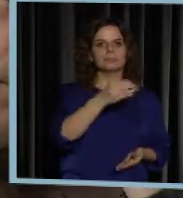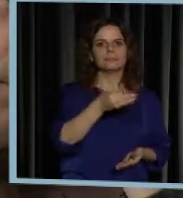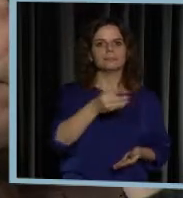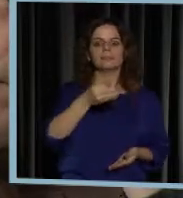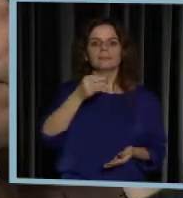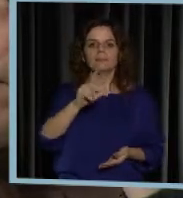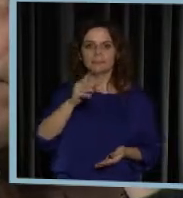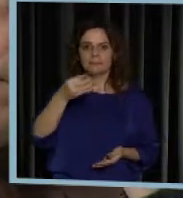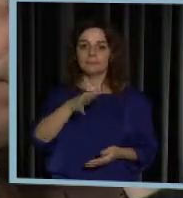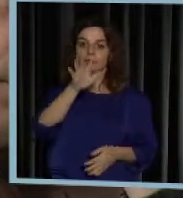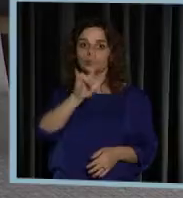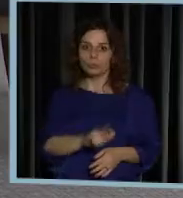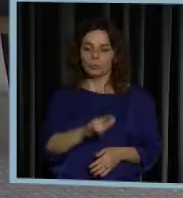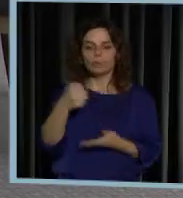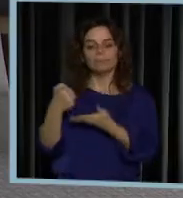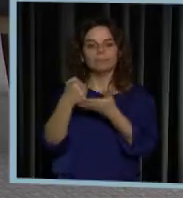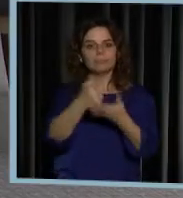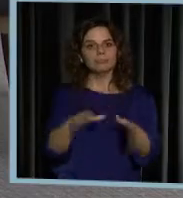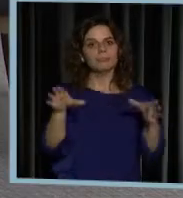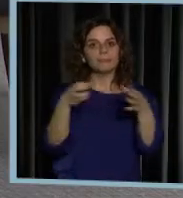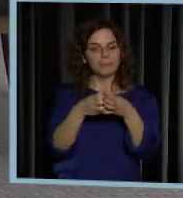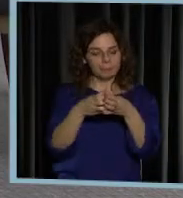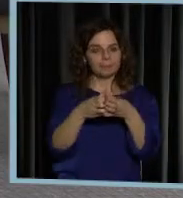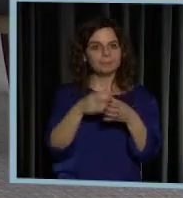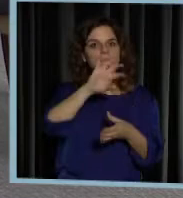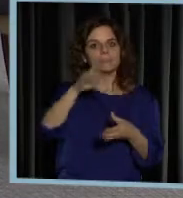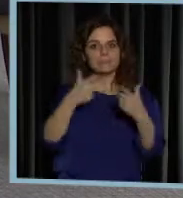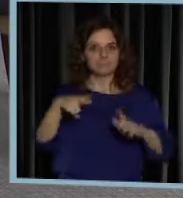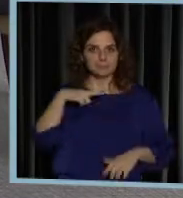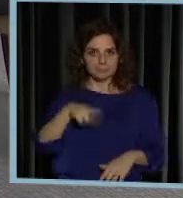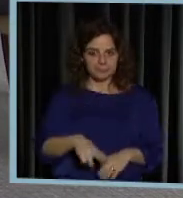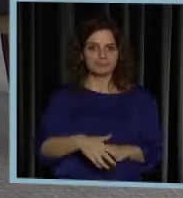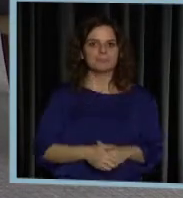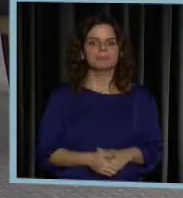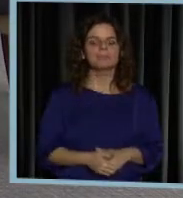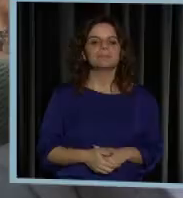CPLP em Lisboa, com o alto patrocínio da Comunidade dos Países de Língua Portuguesa.